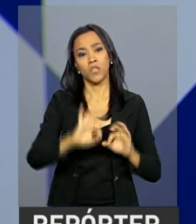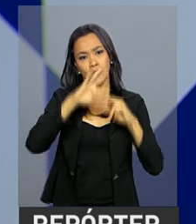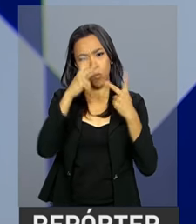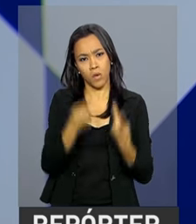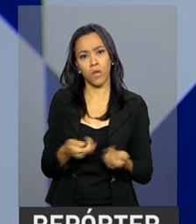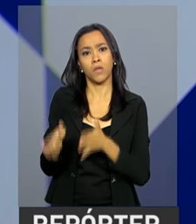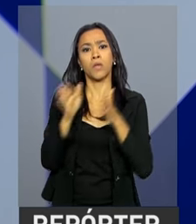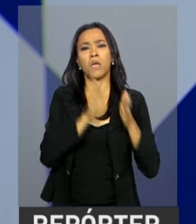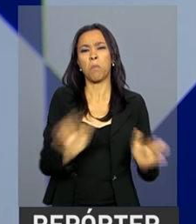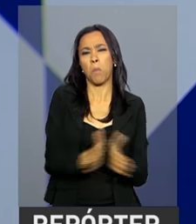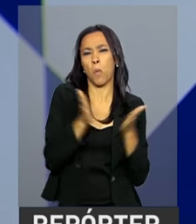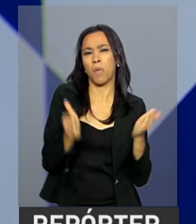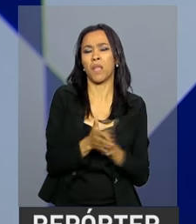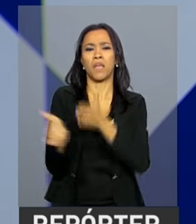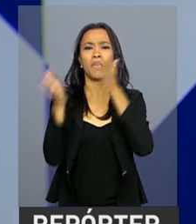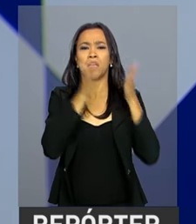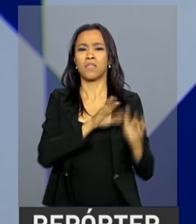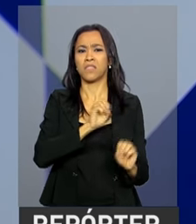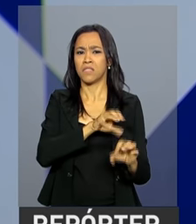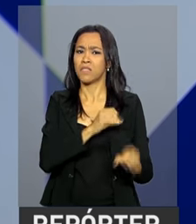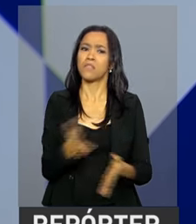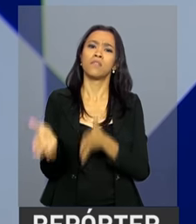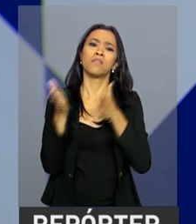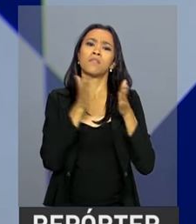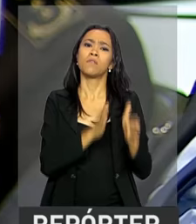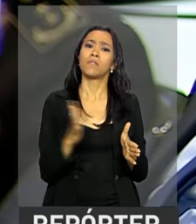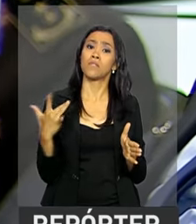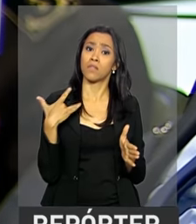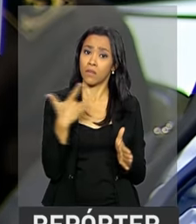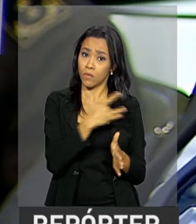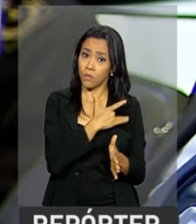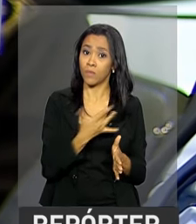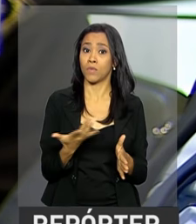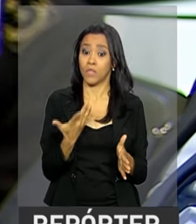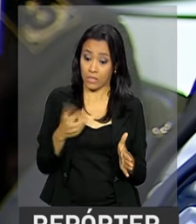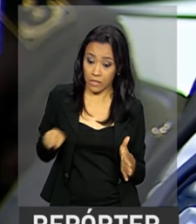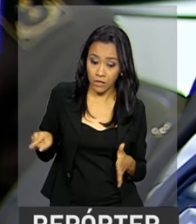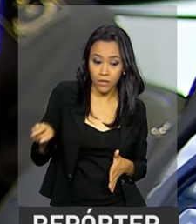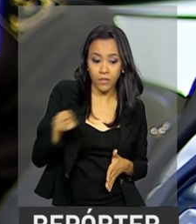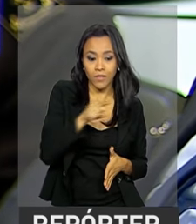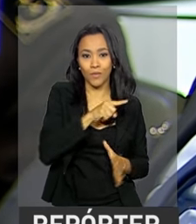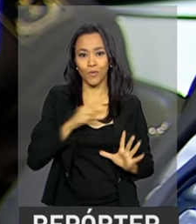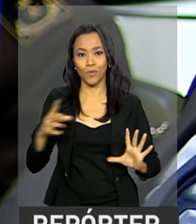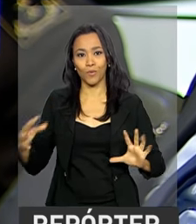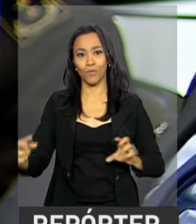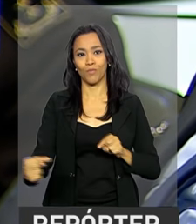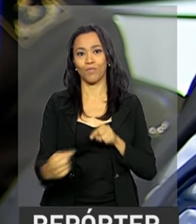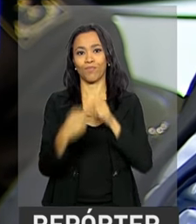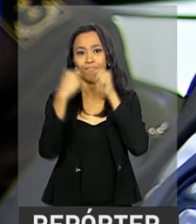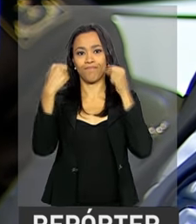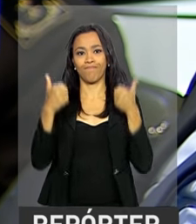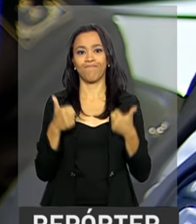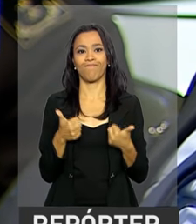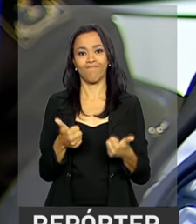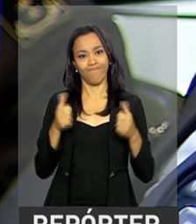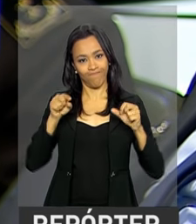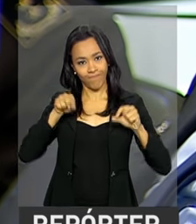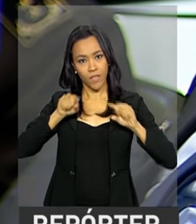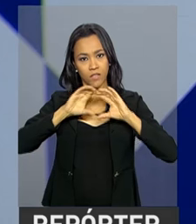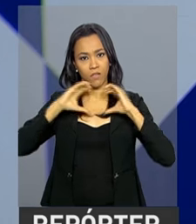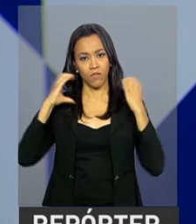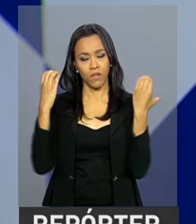pobreza educação saúde nos unem nos uniram nessa